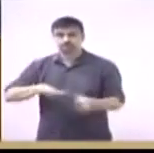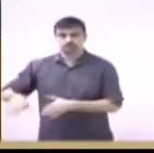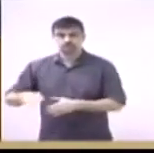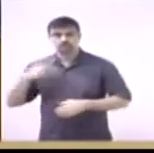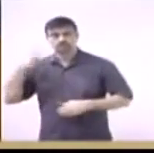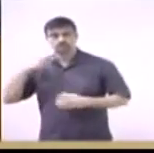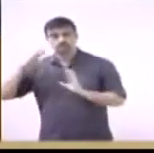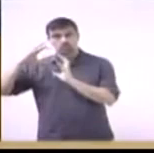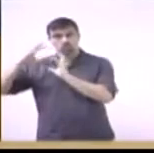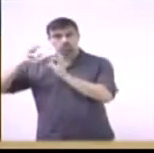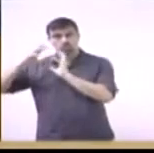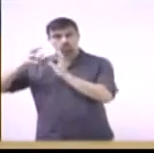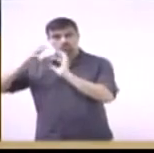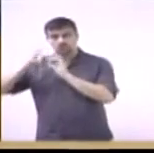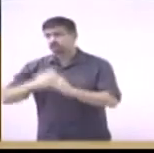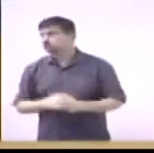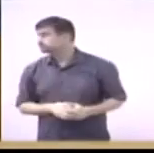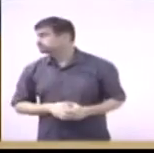Coco.